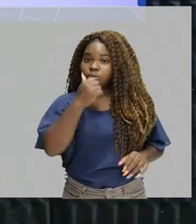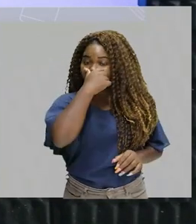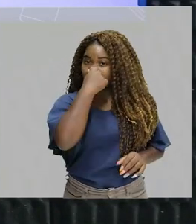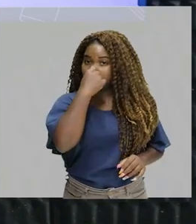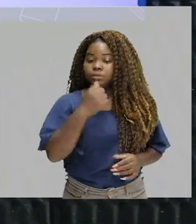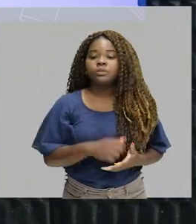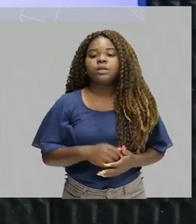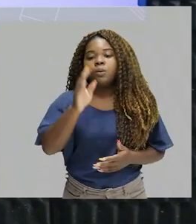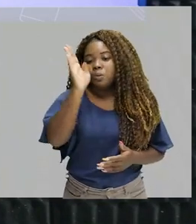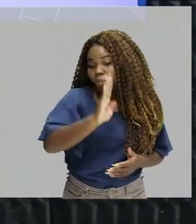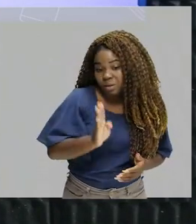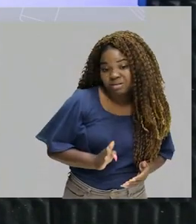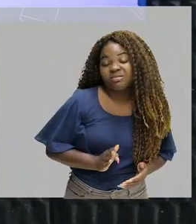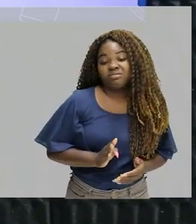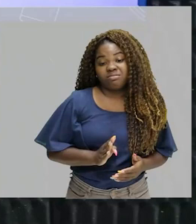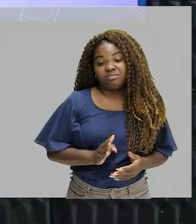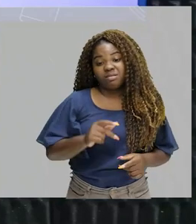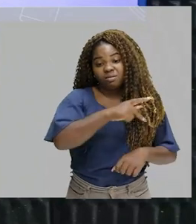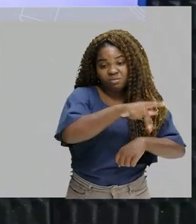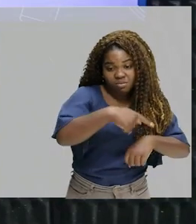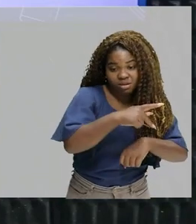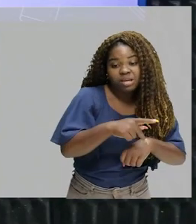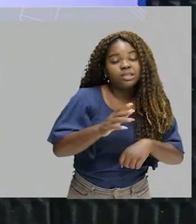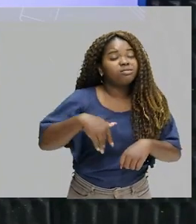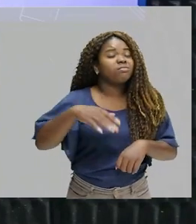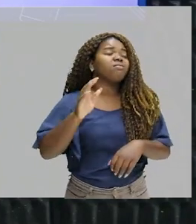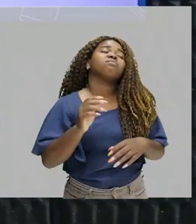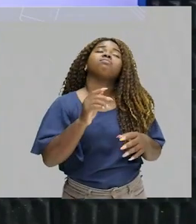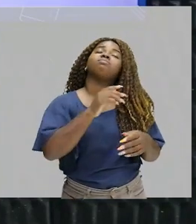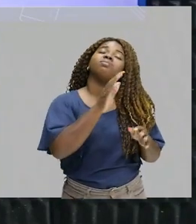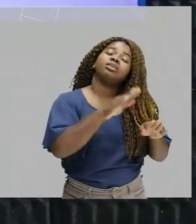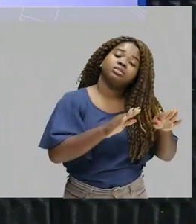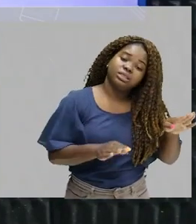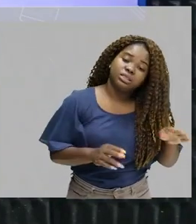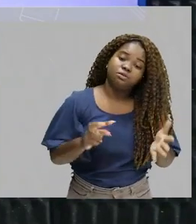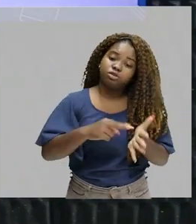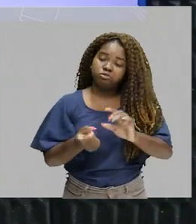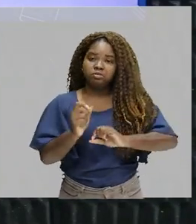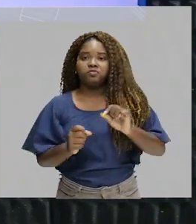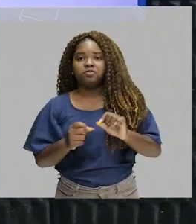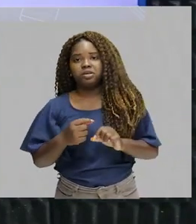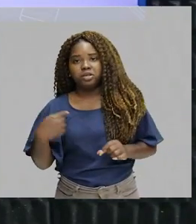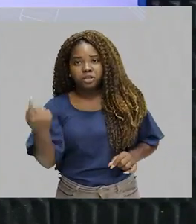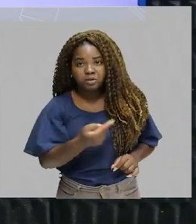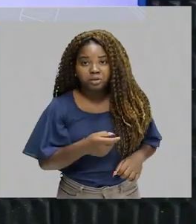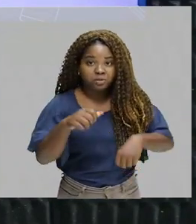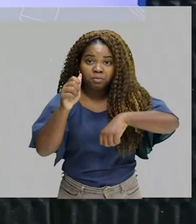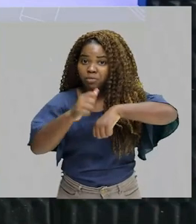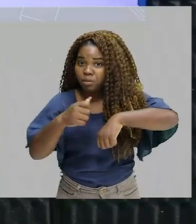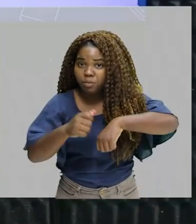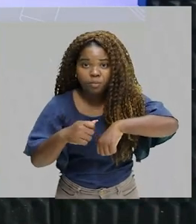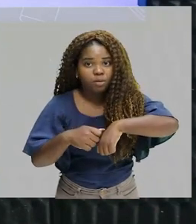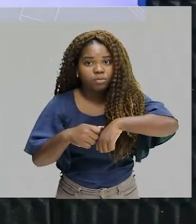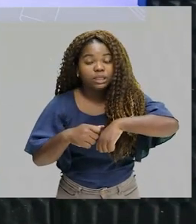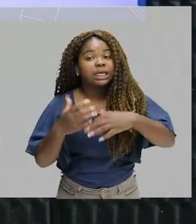desiguais do mundo o que não quer dizer que nós sejamos um país pobre ok a gente está falando de desigualdade e não de